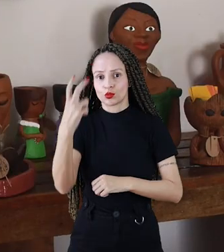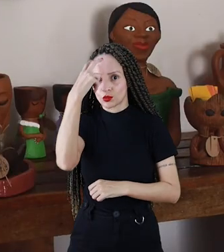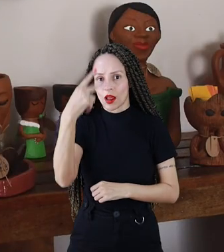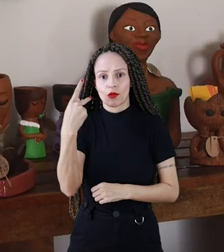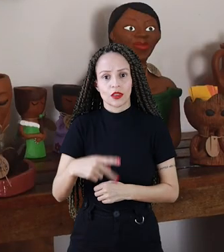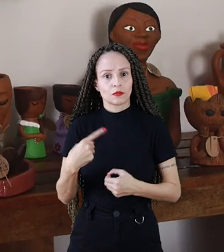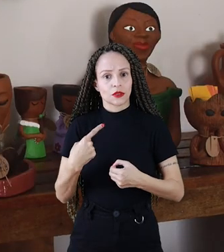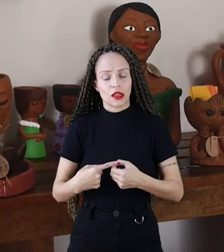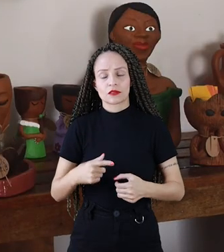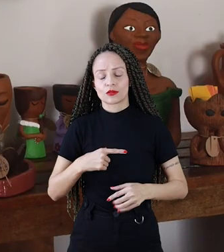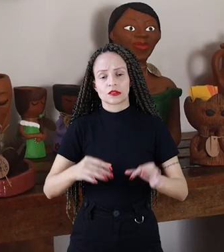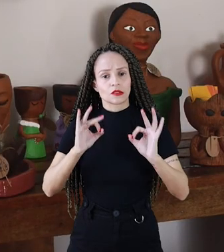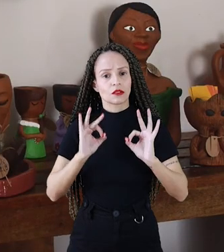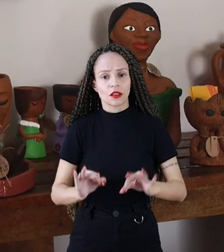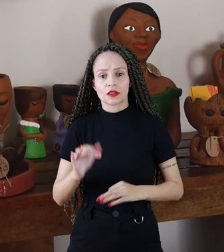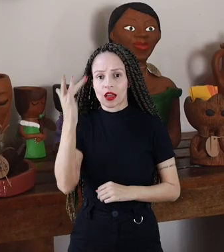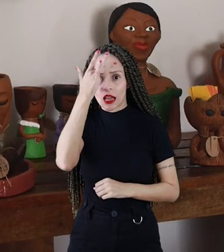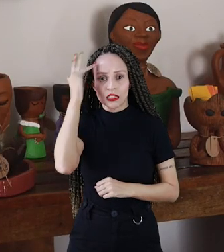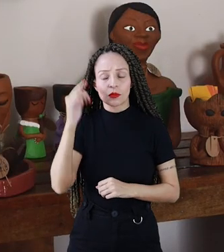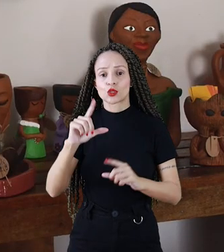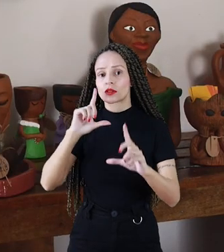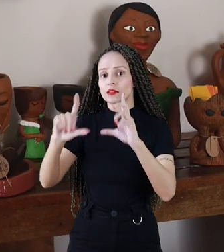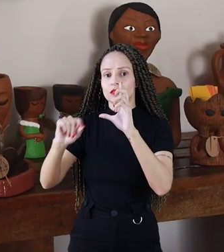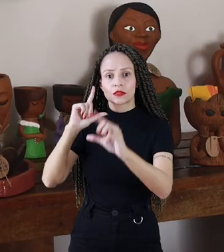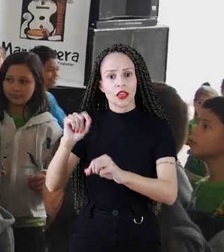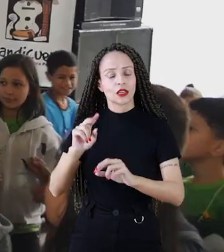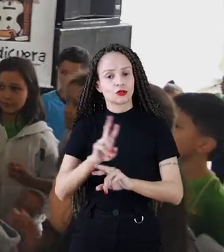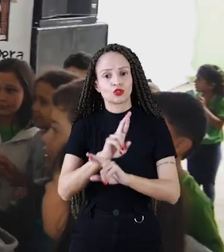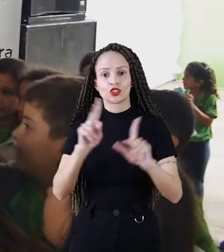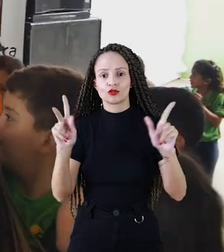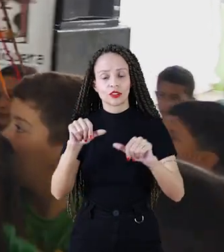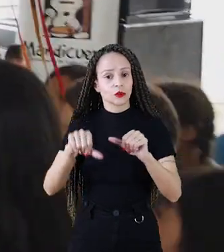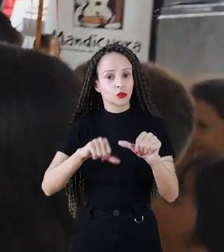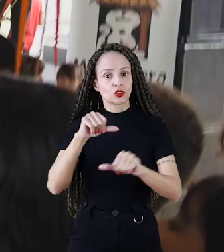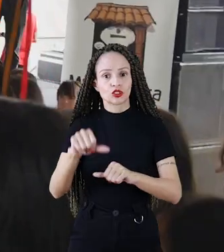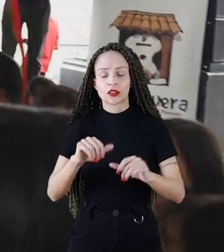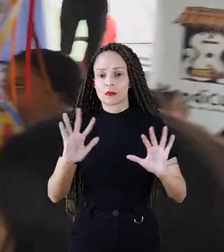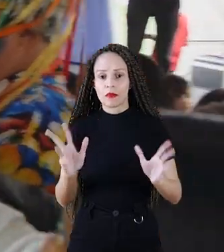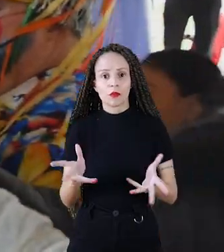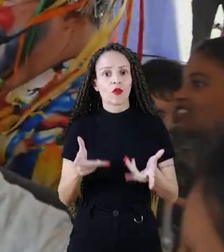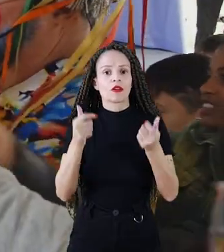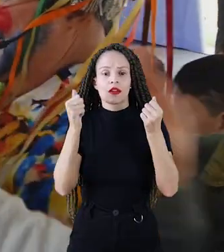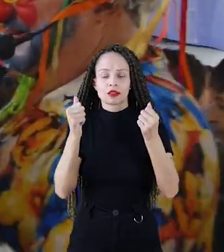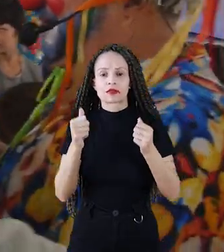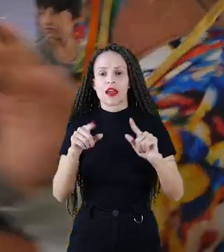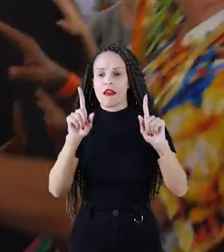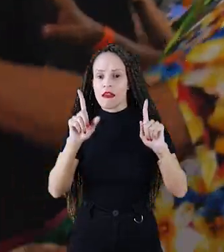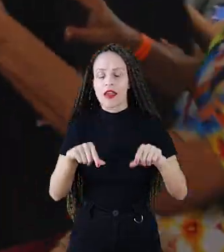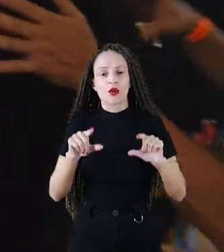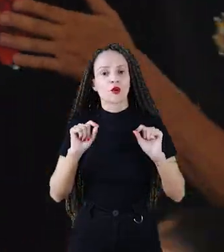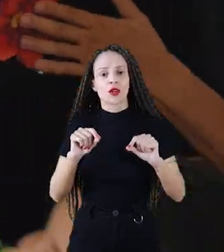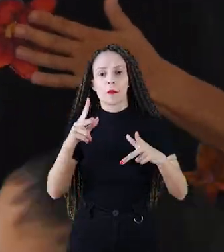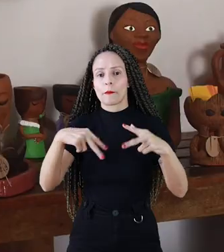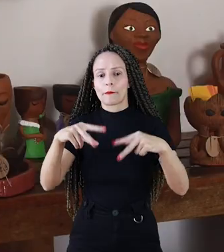pra nossa cidade eu tenho certeza que as pessoas saíram diferentes saíram modificadas saíram aprimoradas e